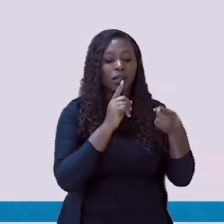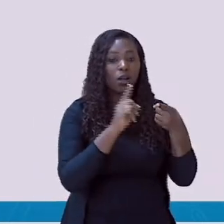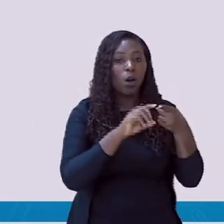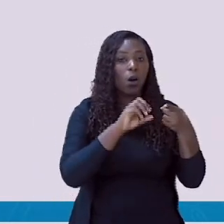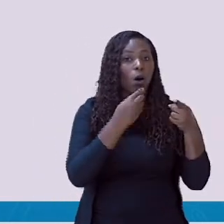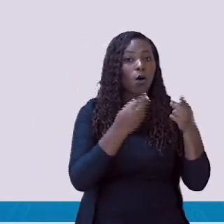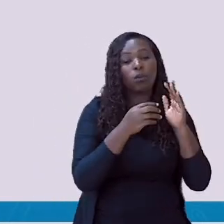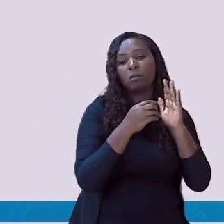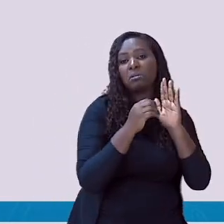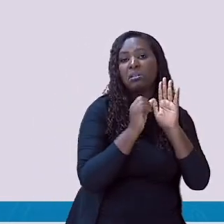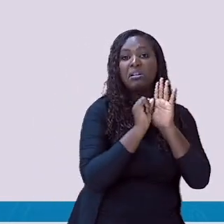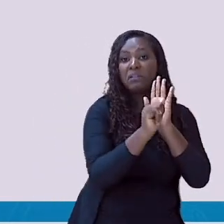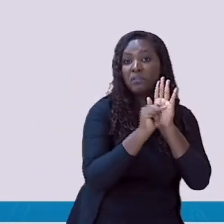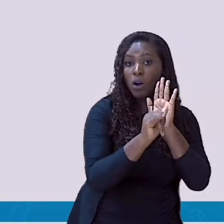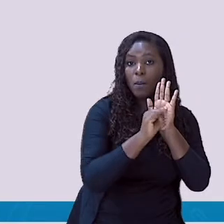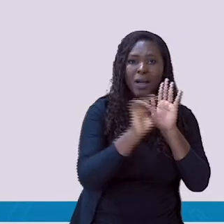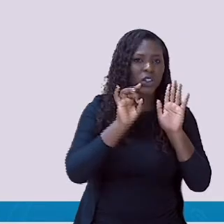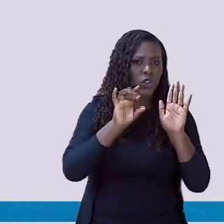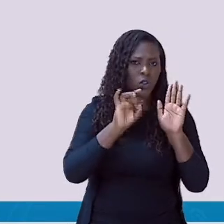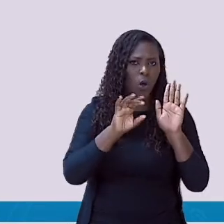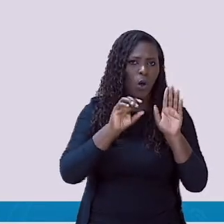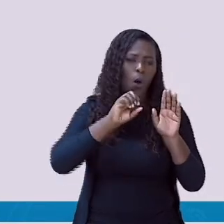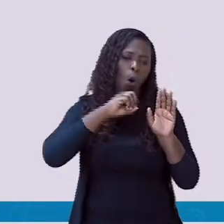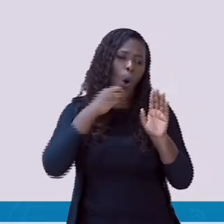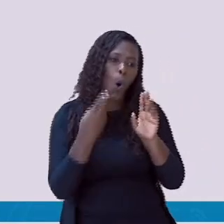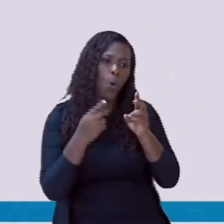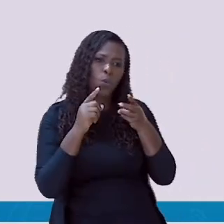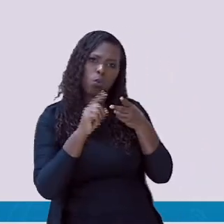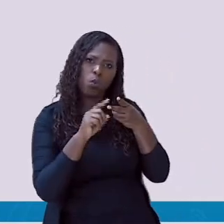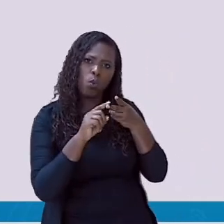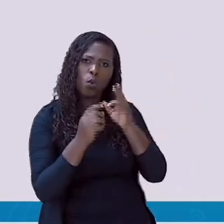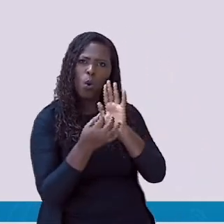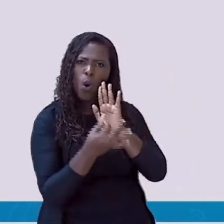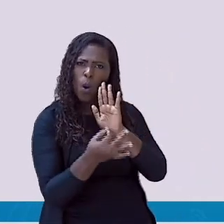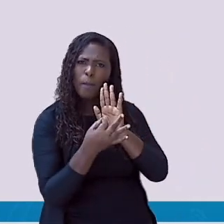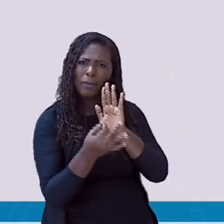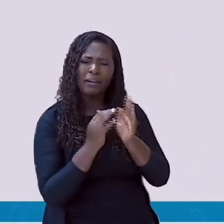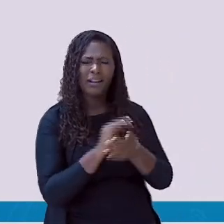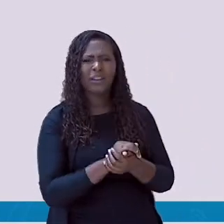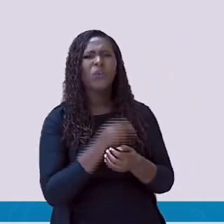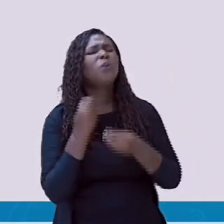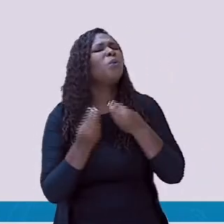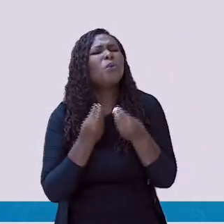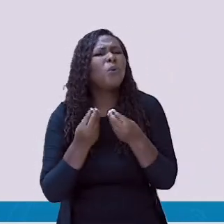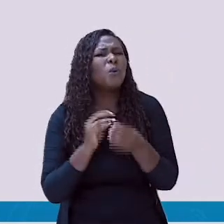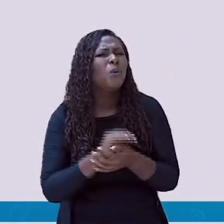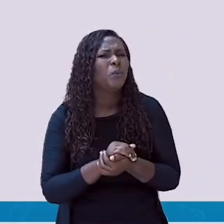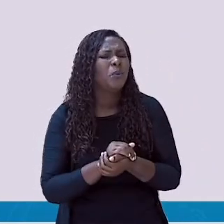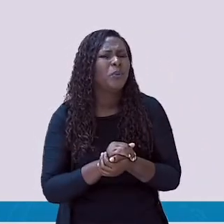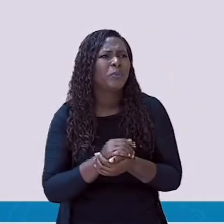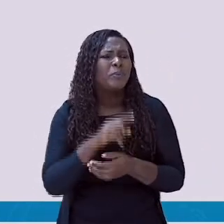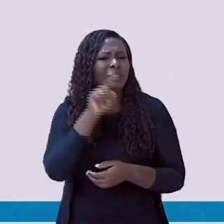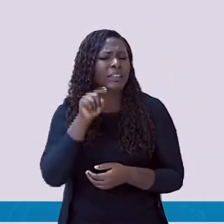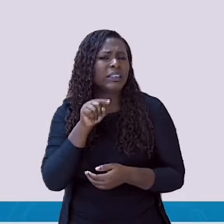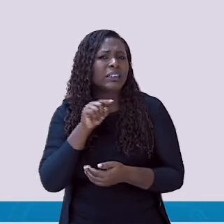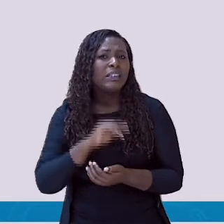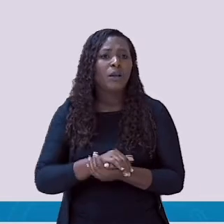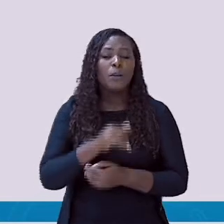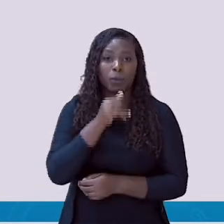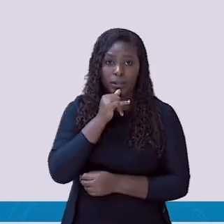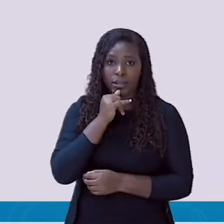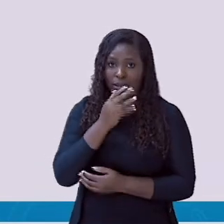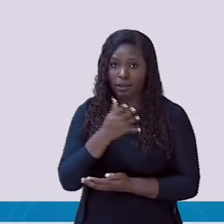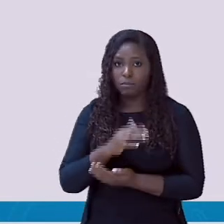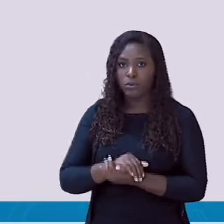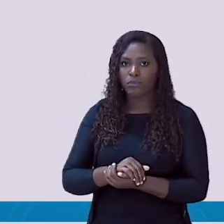vou opinar. Como assim opinar em uma entrevista? Simples, nós temos muitas entrevistas de cosmético, não